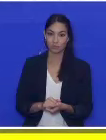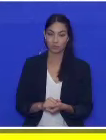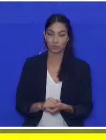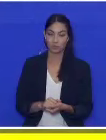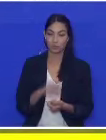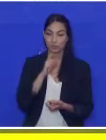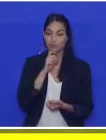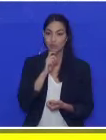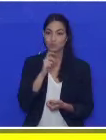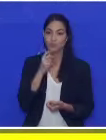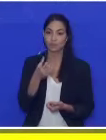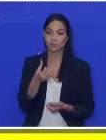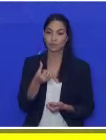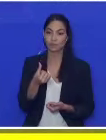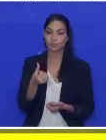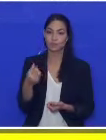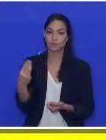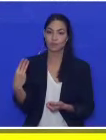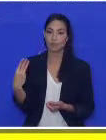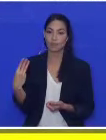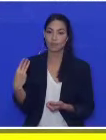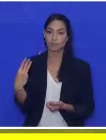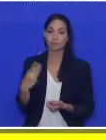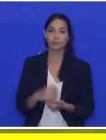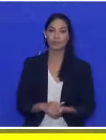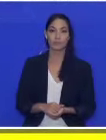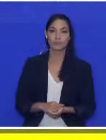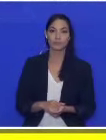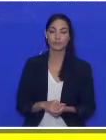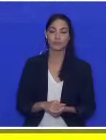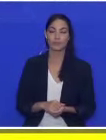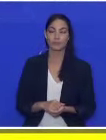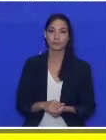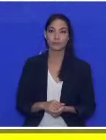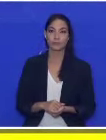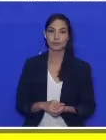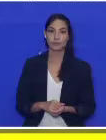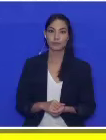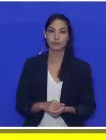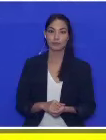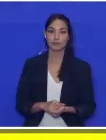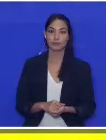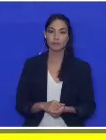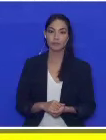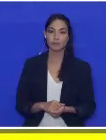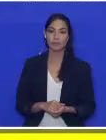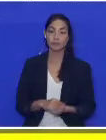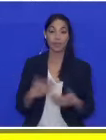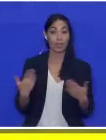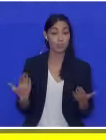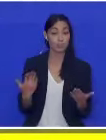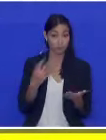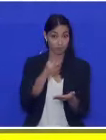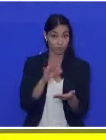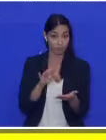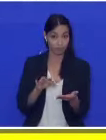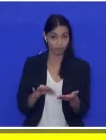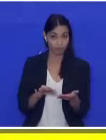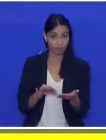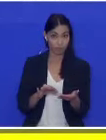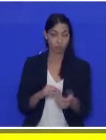Bola verde, número 63. Verde 63. E aí tá marcando, o globo